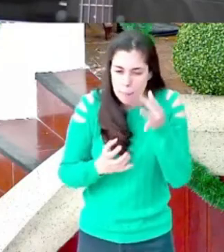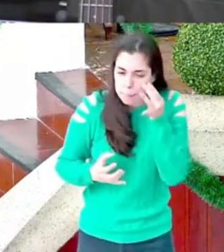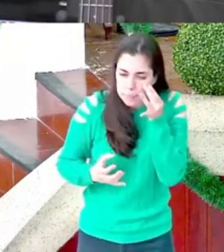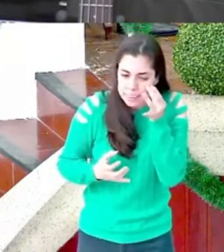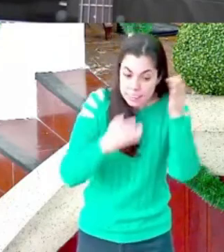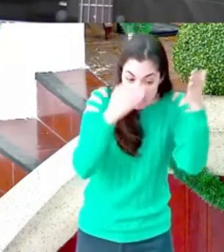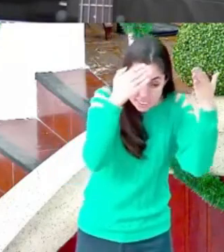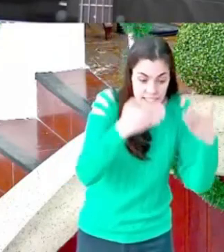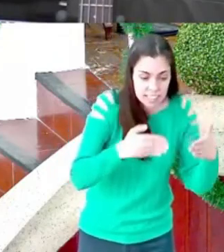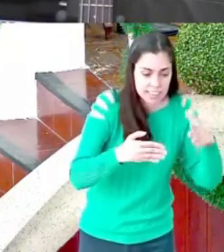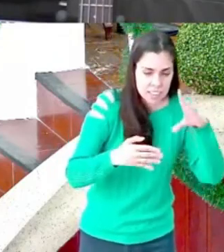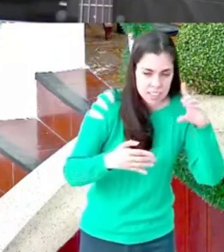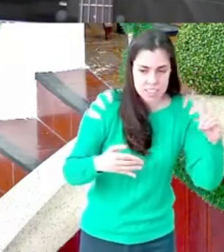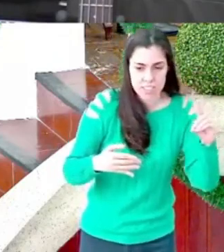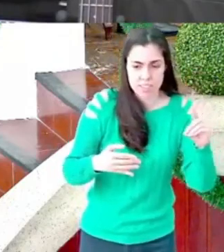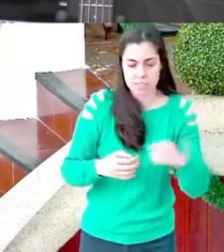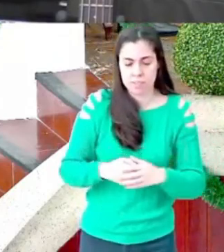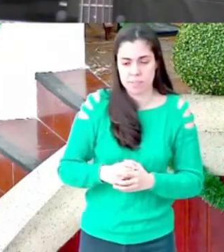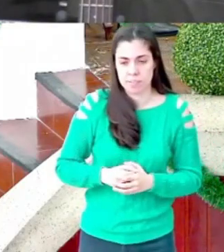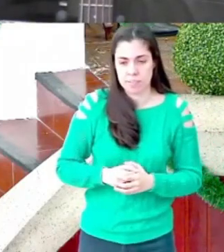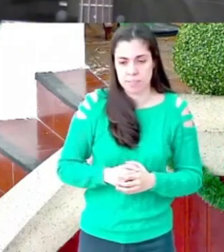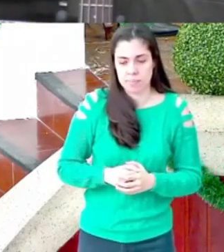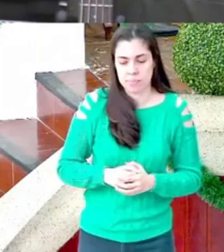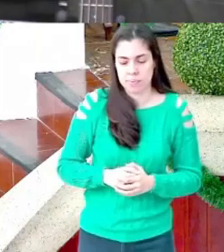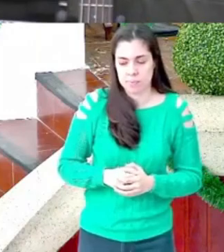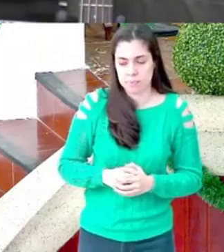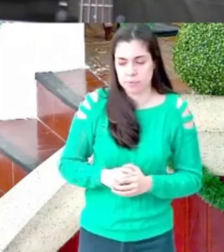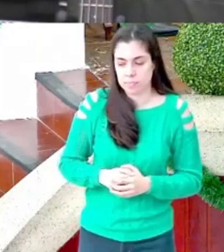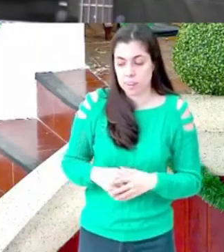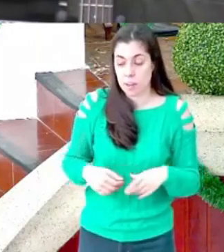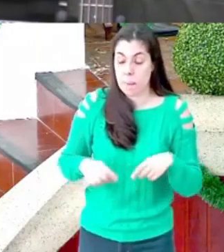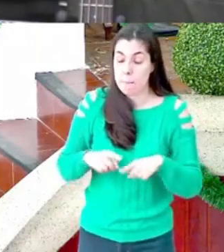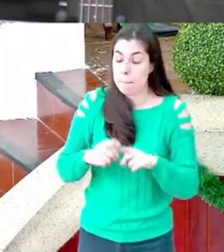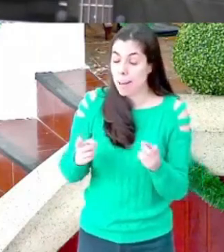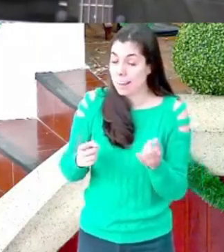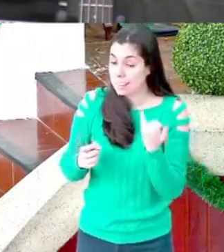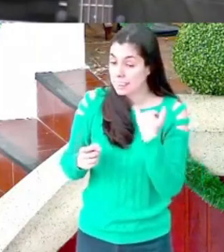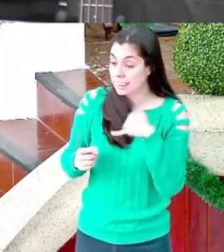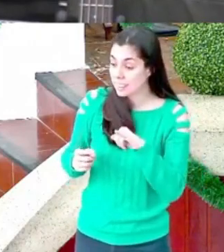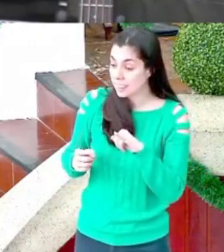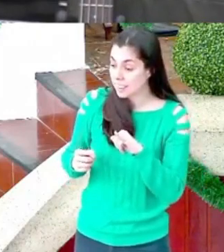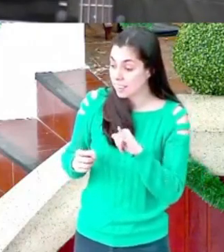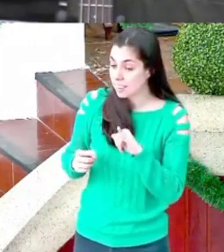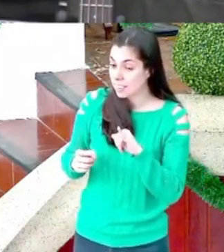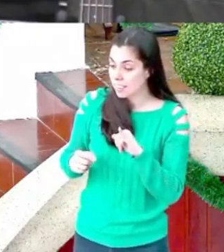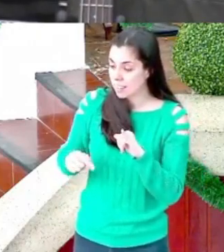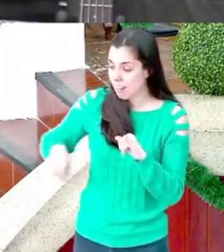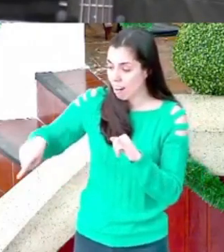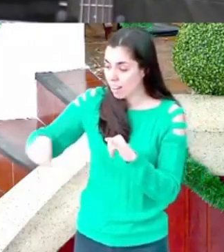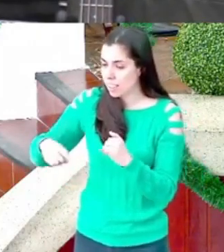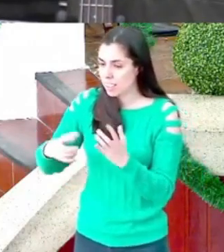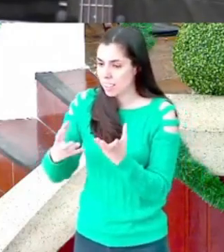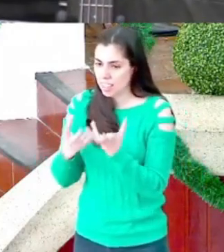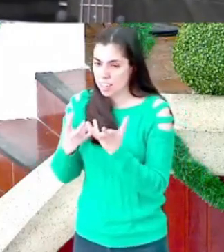e mais. Para que no céu, para que no novo céu e em uma nova terra,